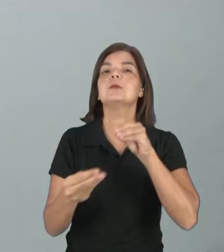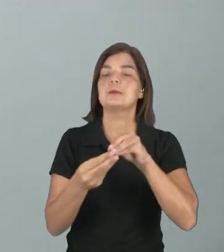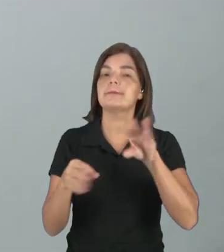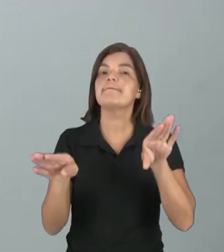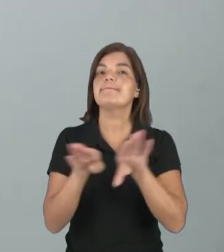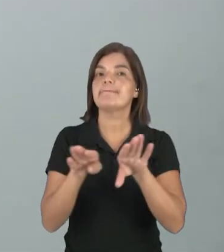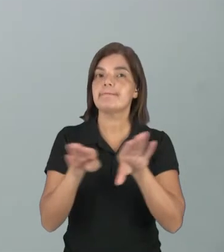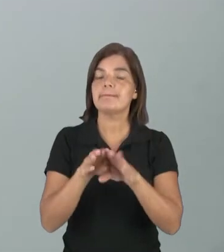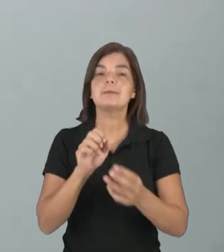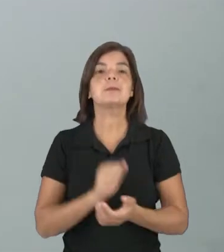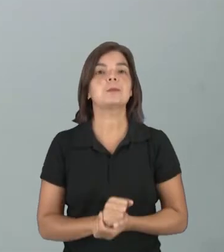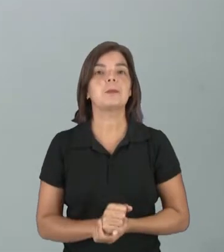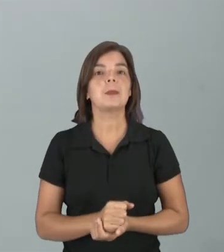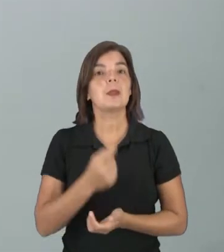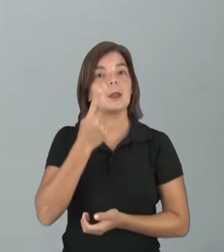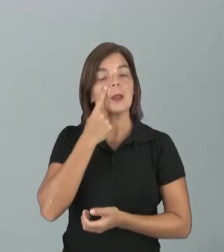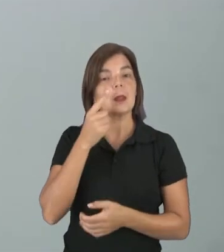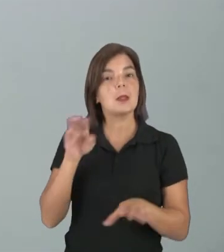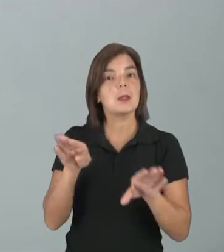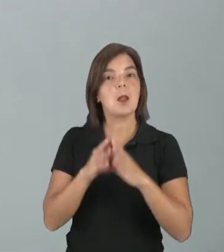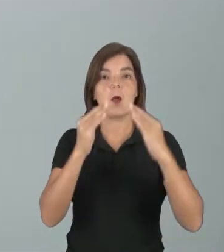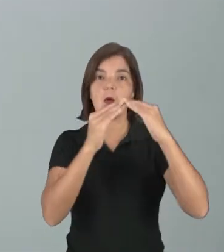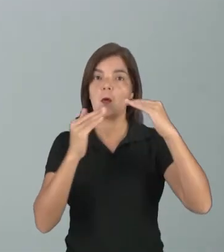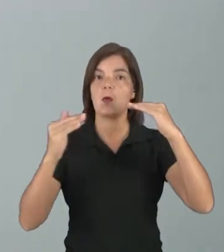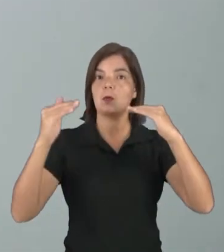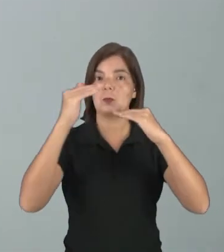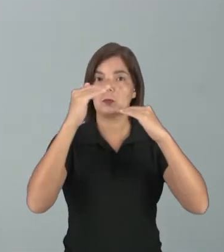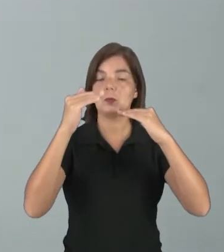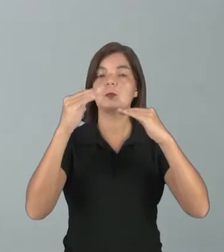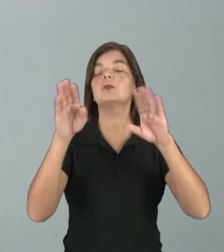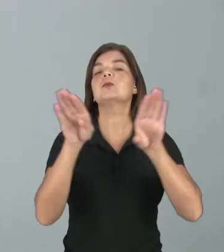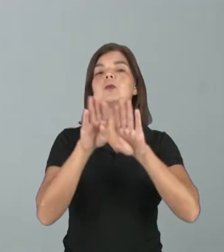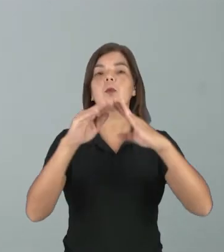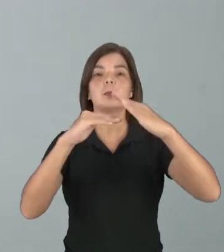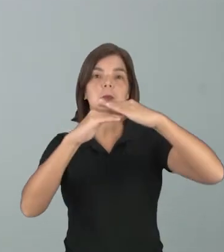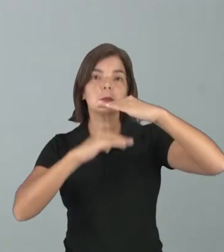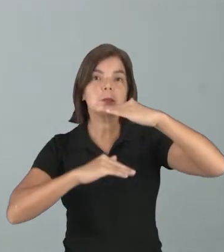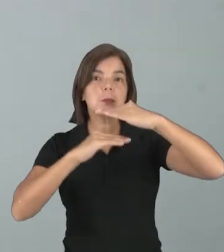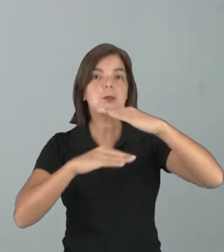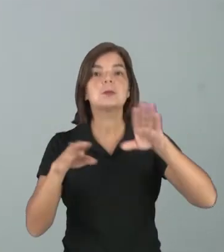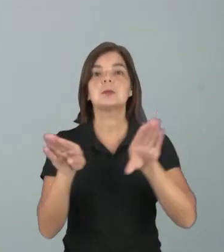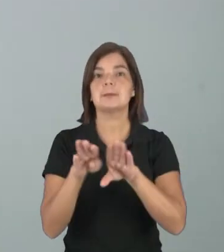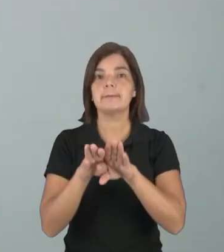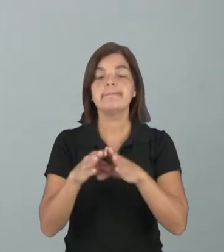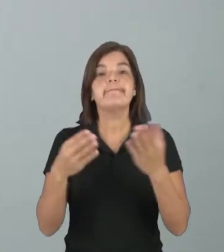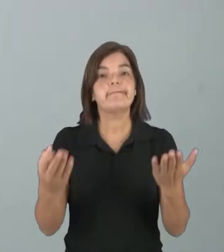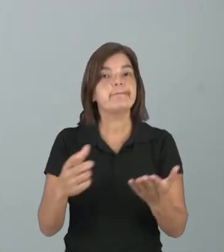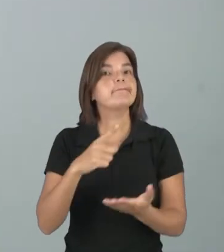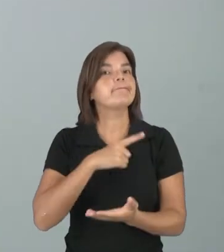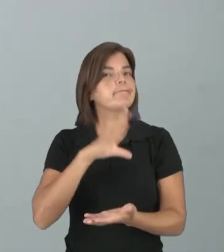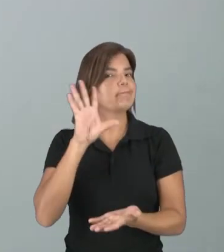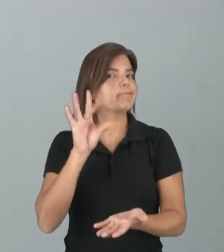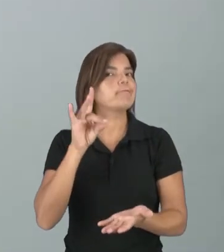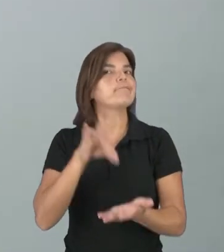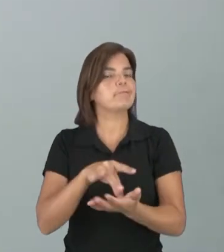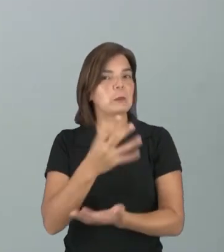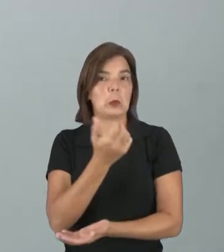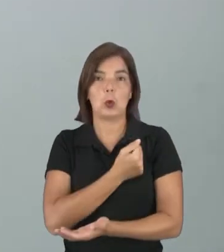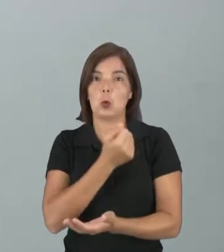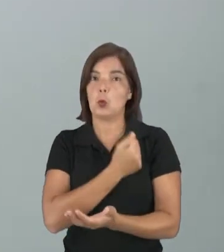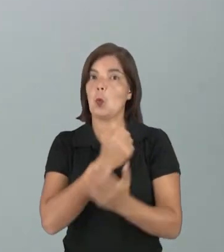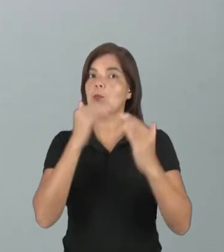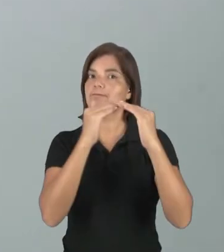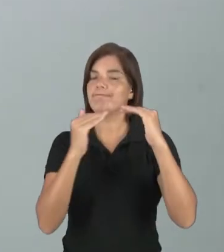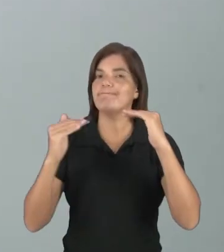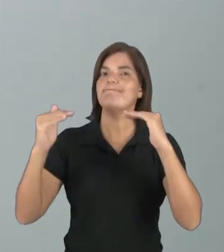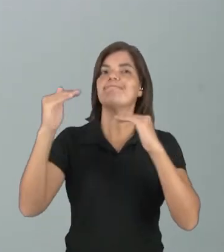tanto para tanto acima da pauta quanto abaixo da pauta então eu vou ter realmente um número